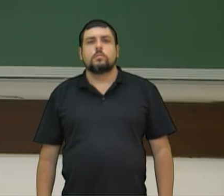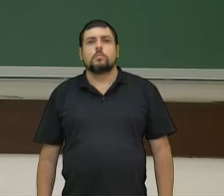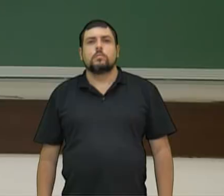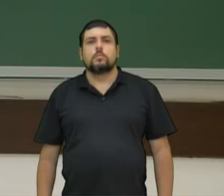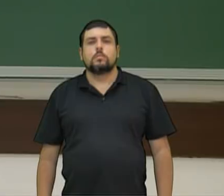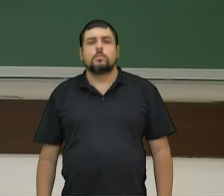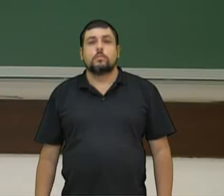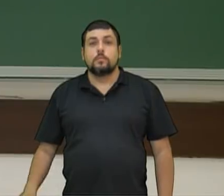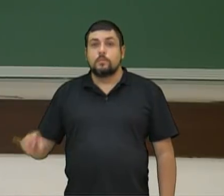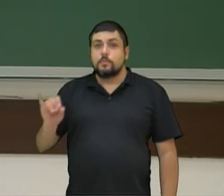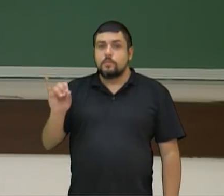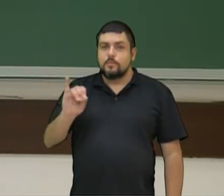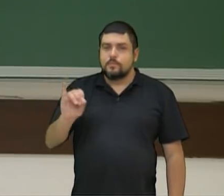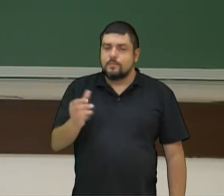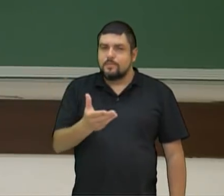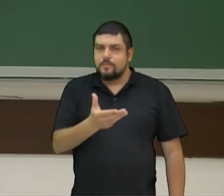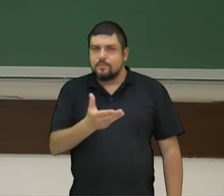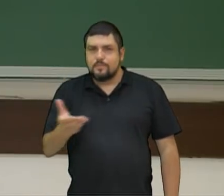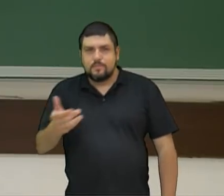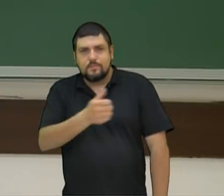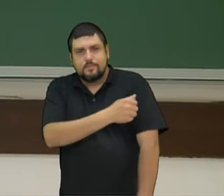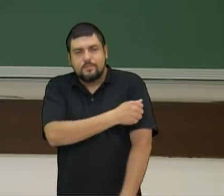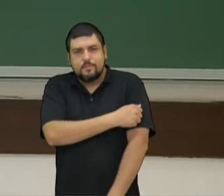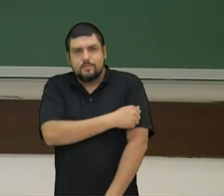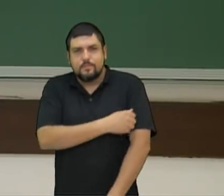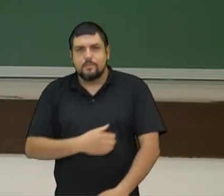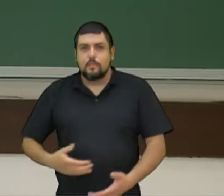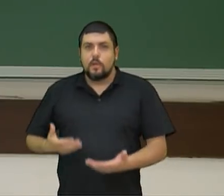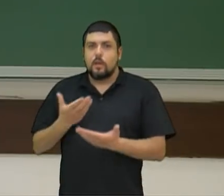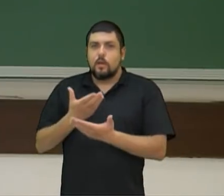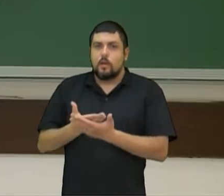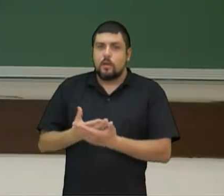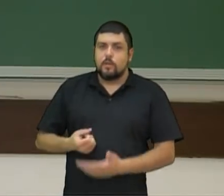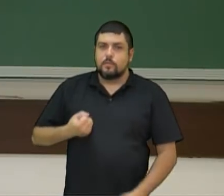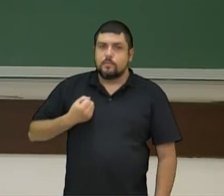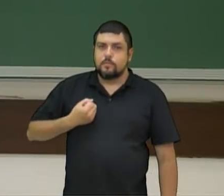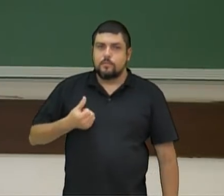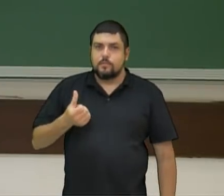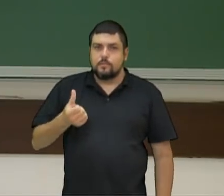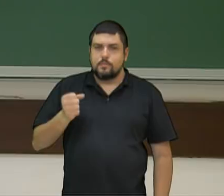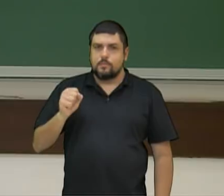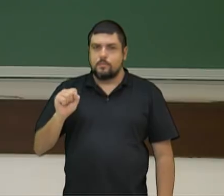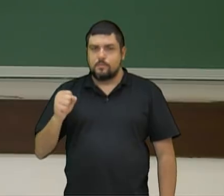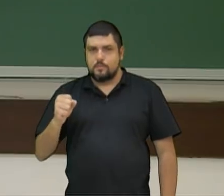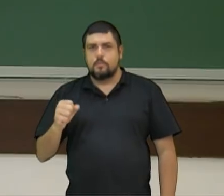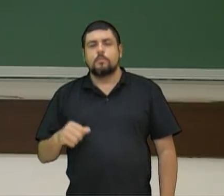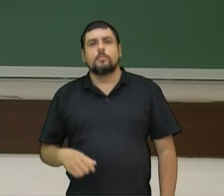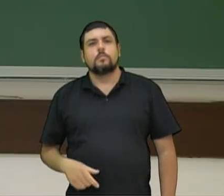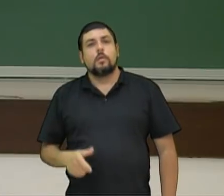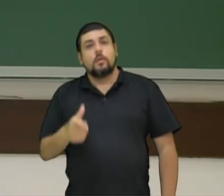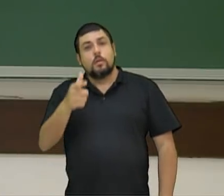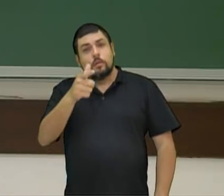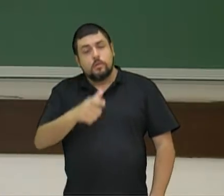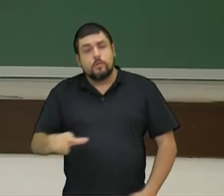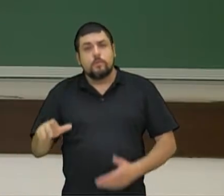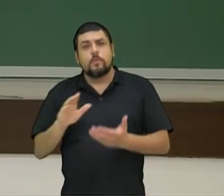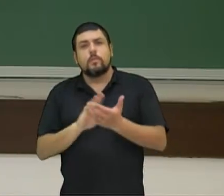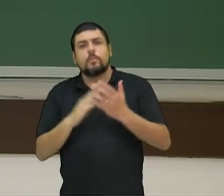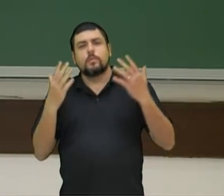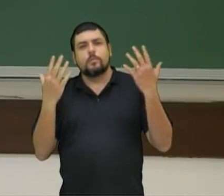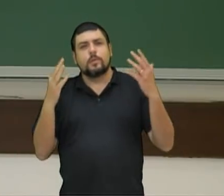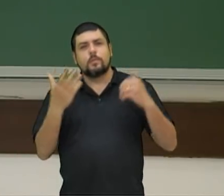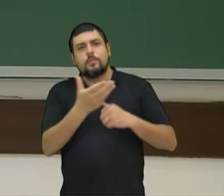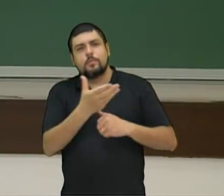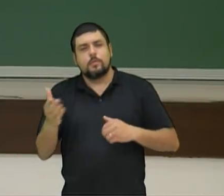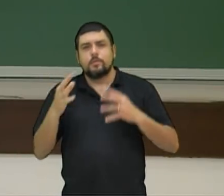Olá, estudantes! Vamos para a nossa 68ª aula. Mais uma vez, parabenizo vocês por estarem aí